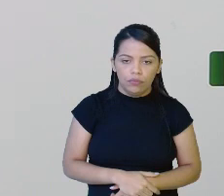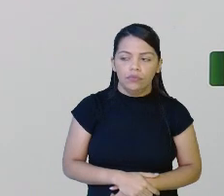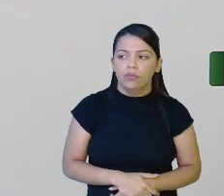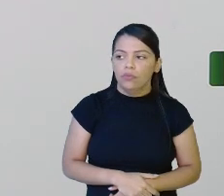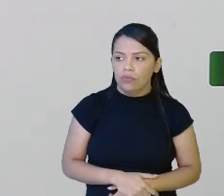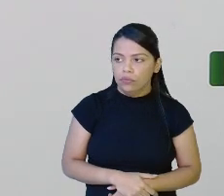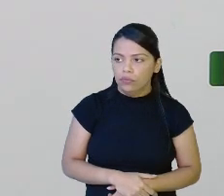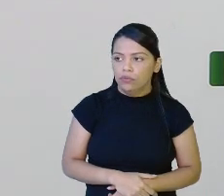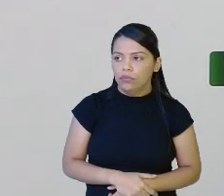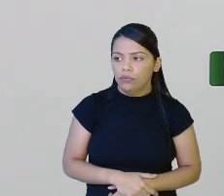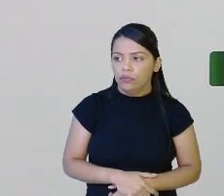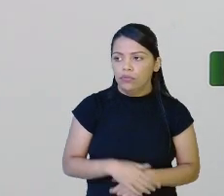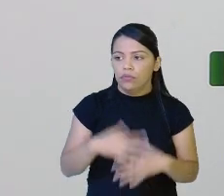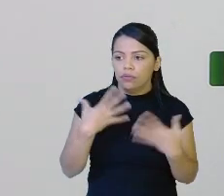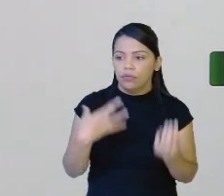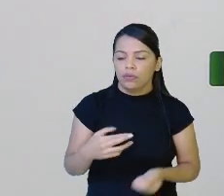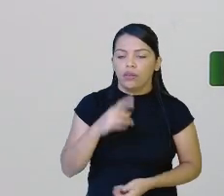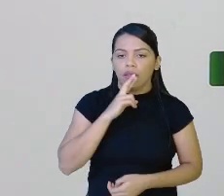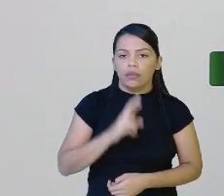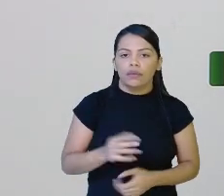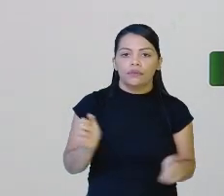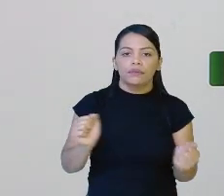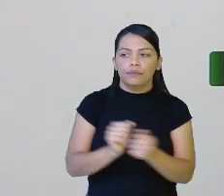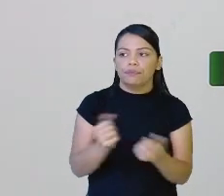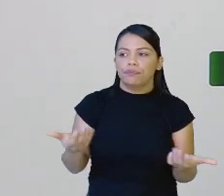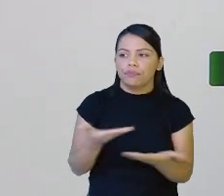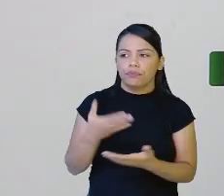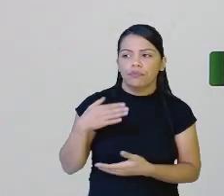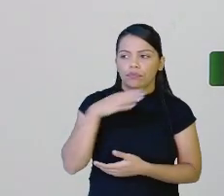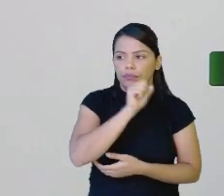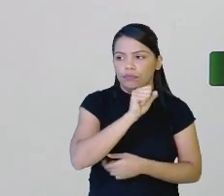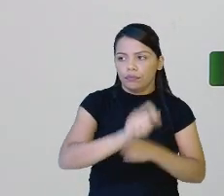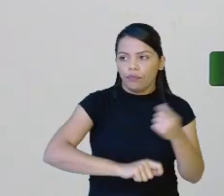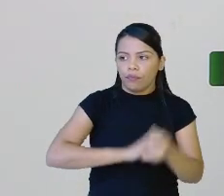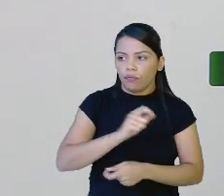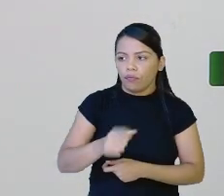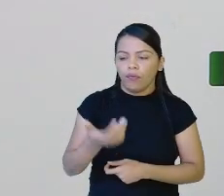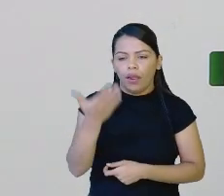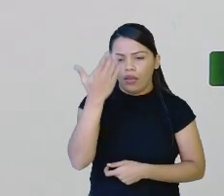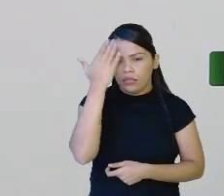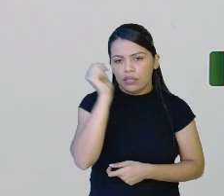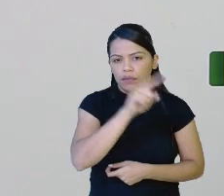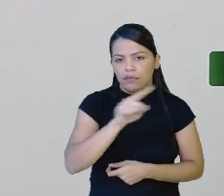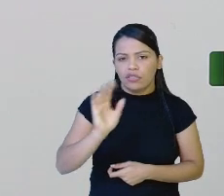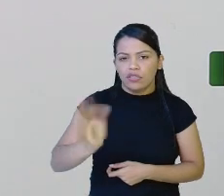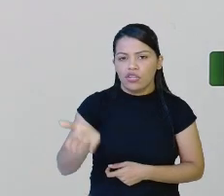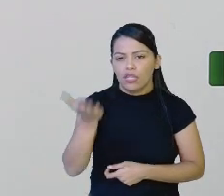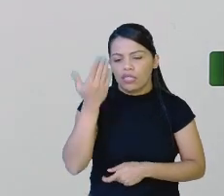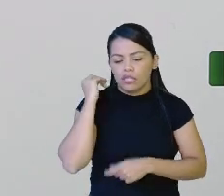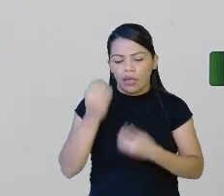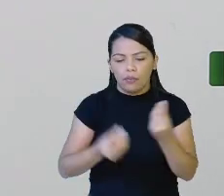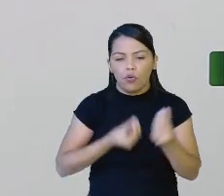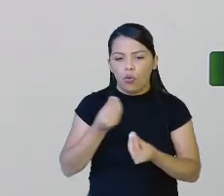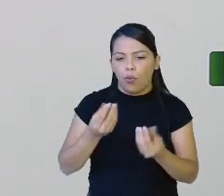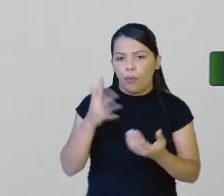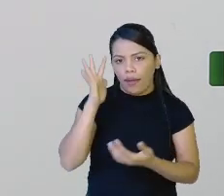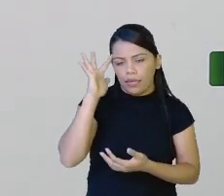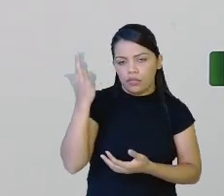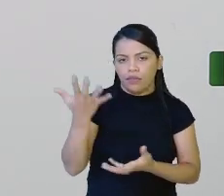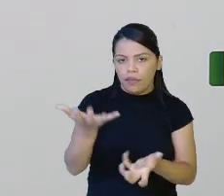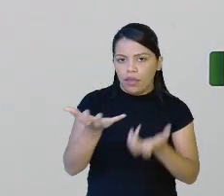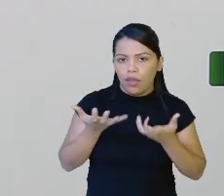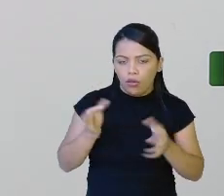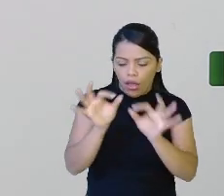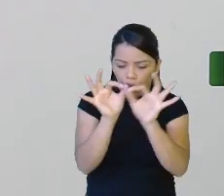quadrados. Vamos responder juntos aqui, muito rápido, que eu sei que você já sabe como é que funciona. Eu vou querer